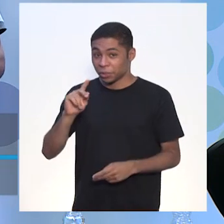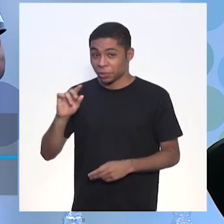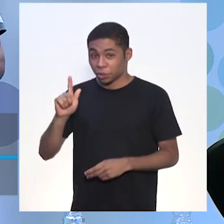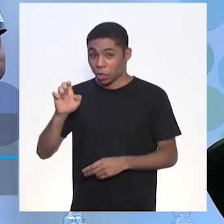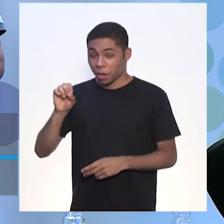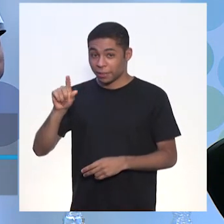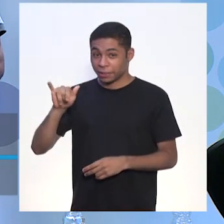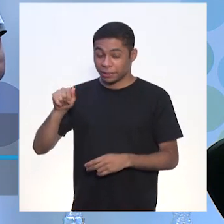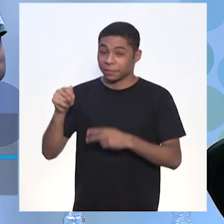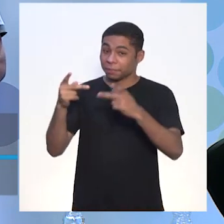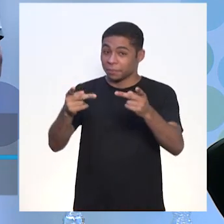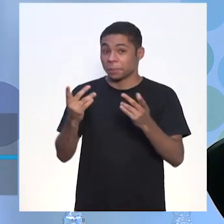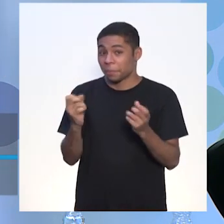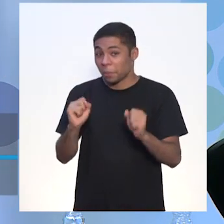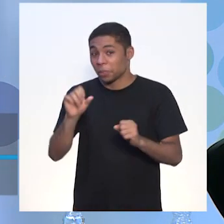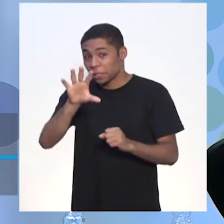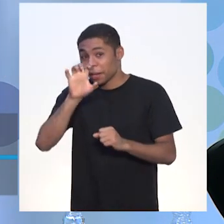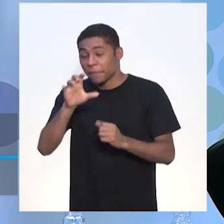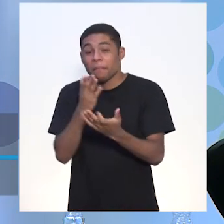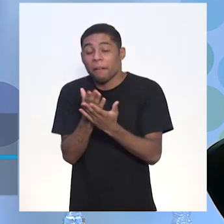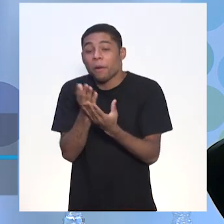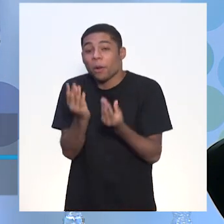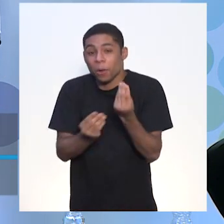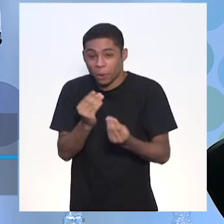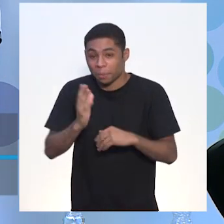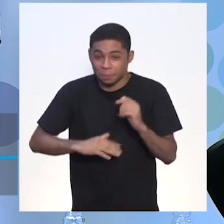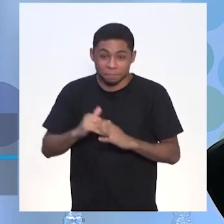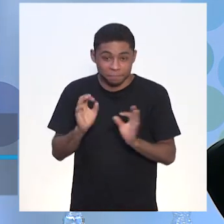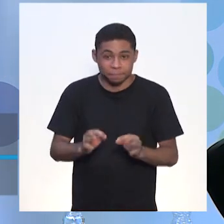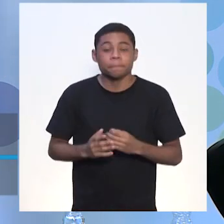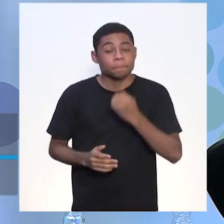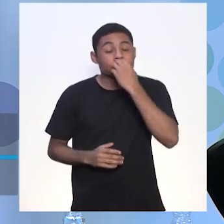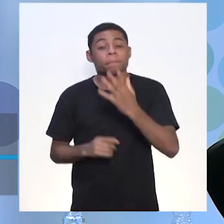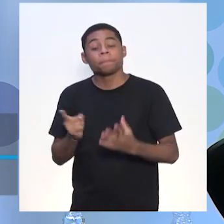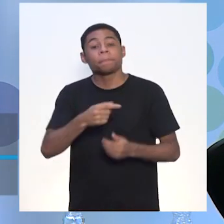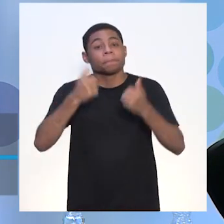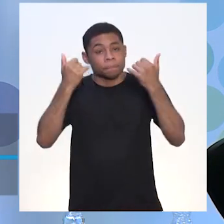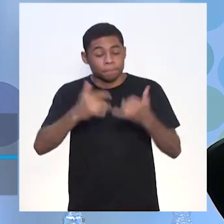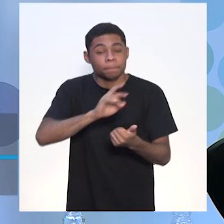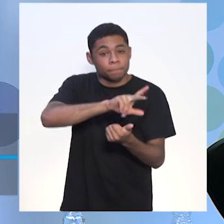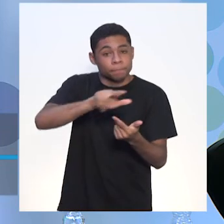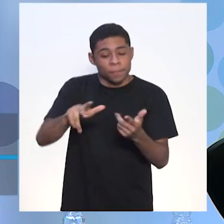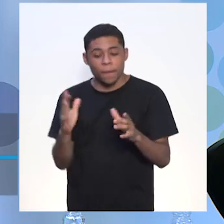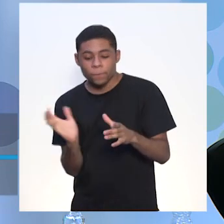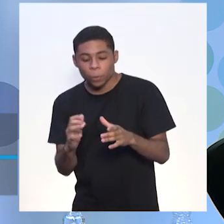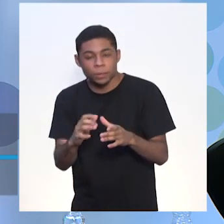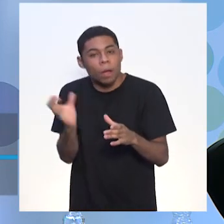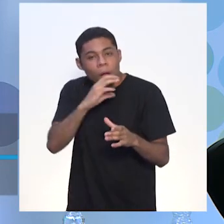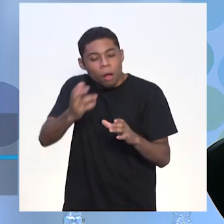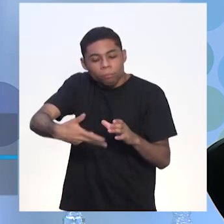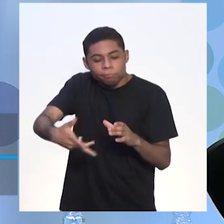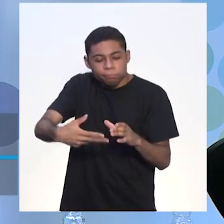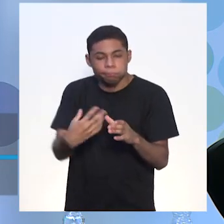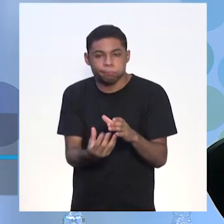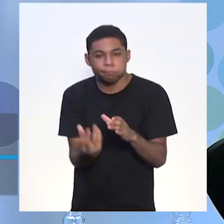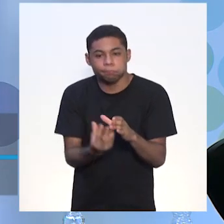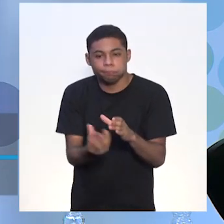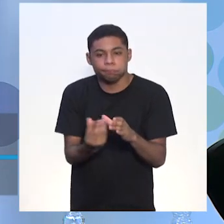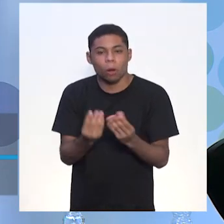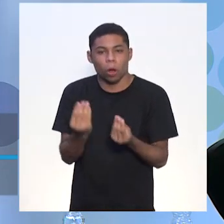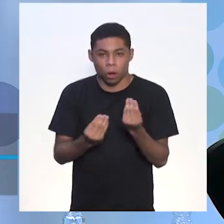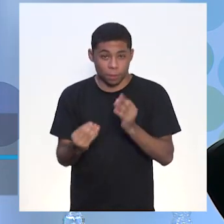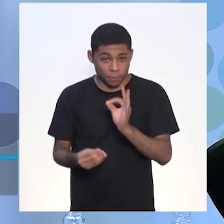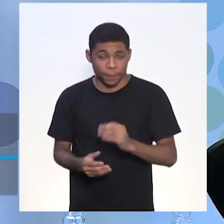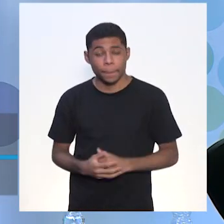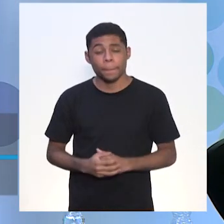uma aula aí contigo, mostrando na prática algumas coisas. Bom, a gente falou das variáveis que influenciam aí na rapidez das transformações químicas,